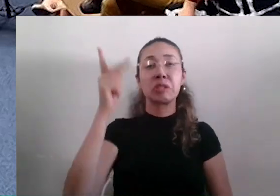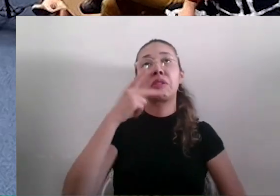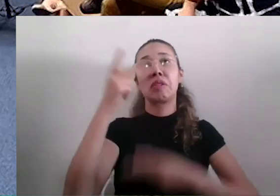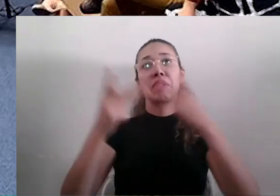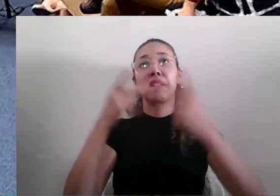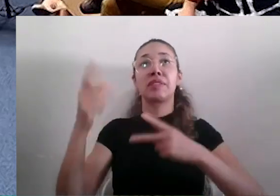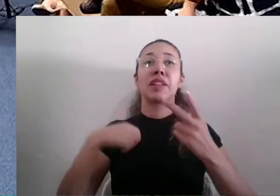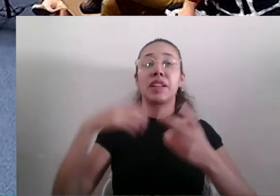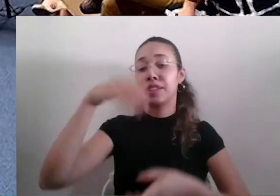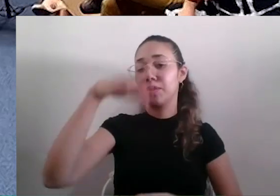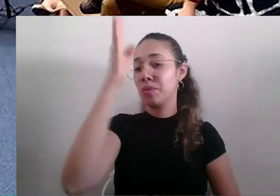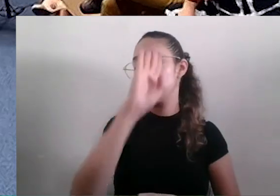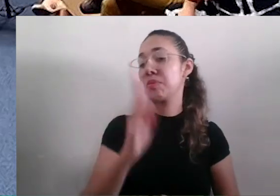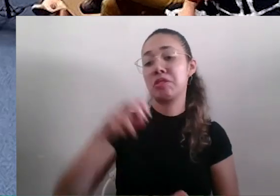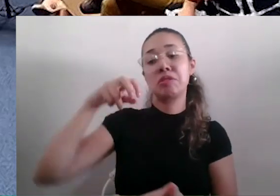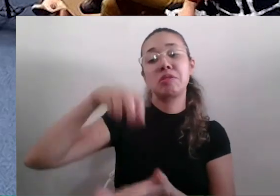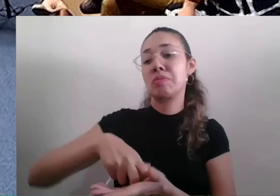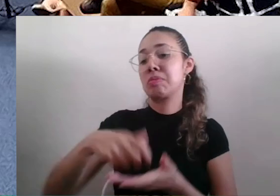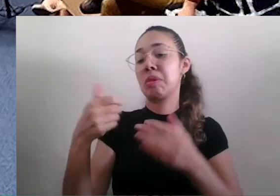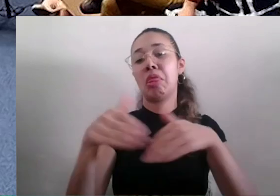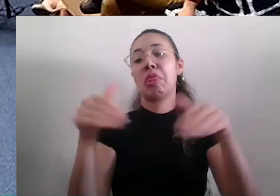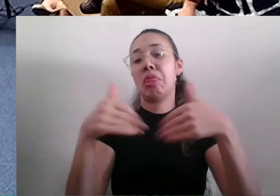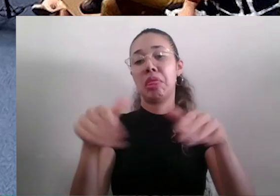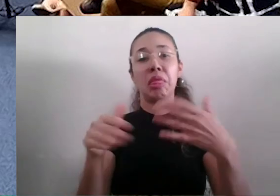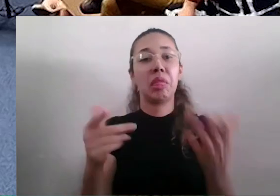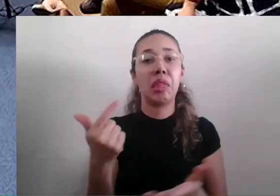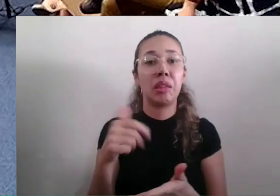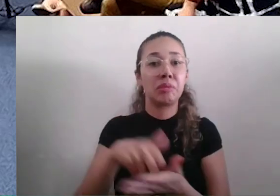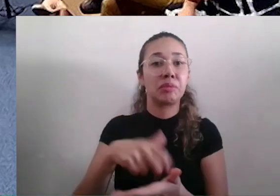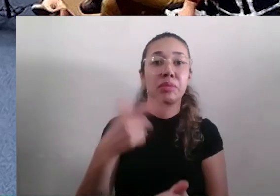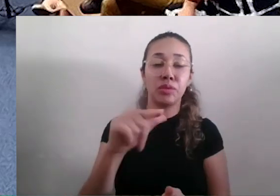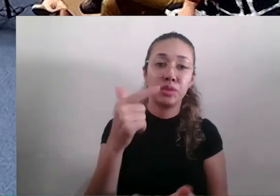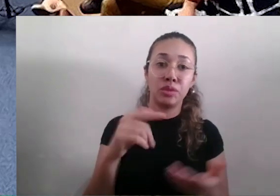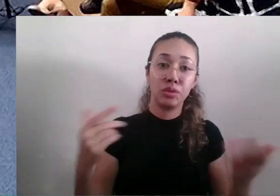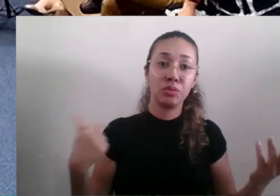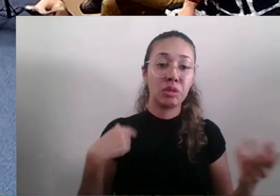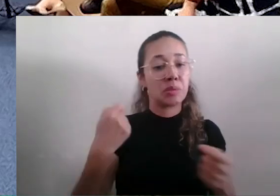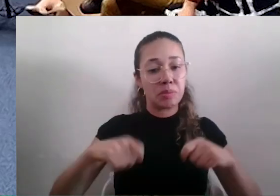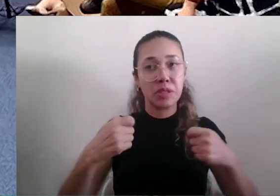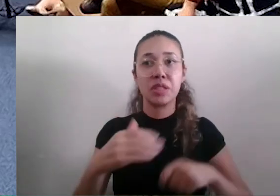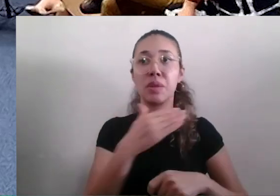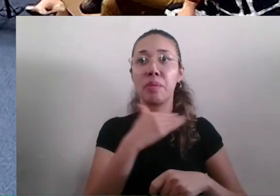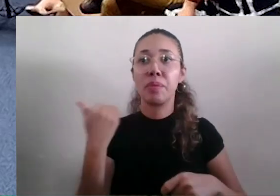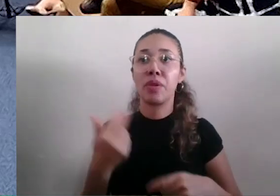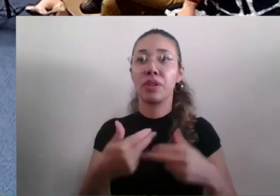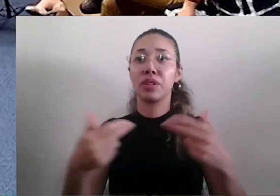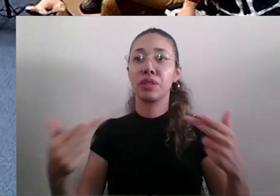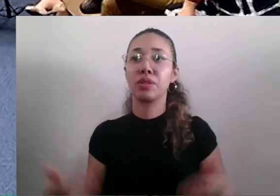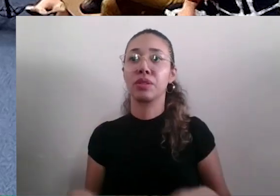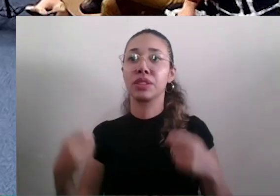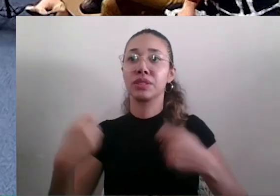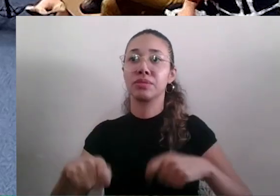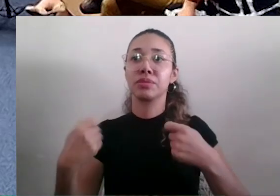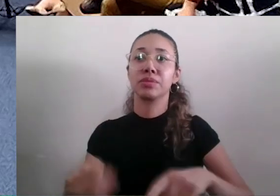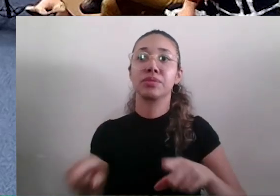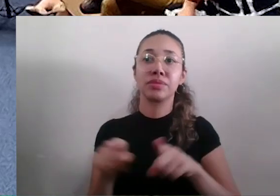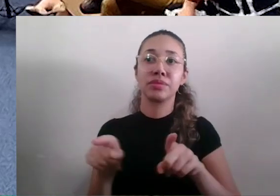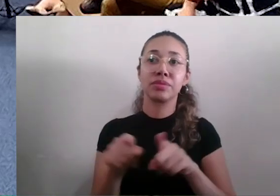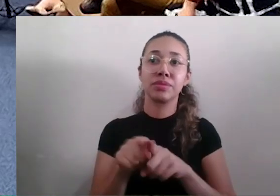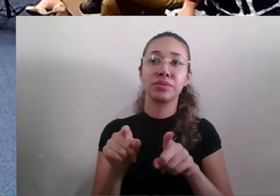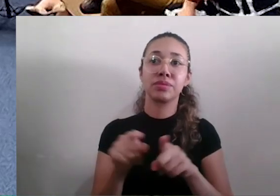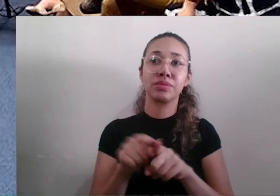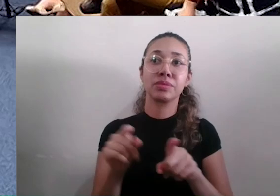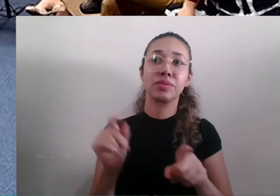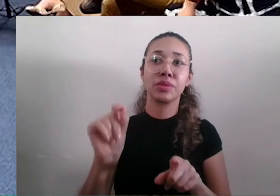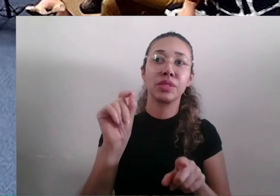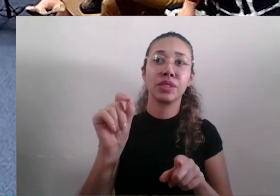Porque que a gente não tem pena de Mor e a gente levou um susto porque enfim nós somos uma uma produtora Progressista o praio dos ócios é evidentemente um